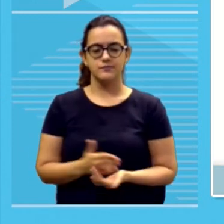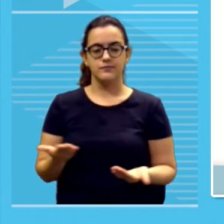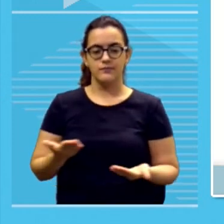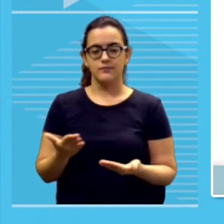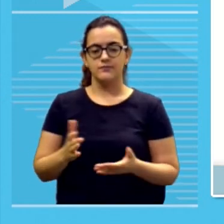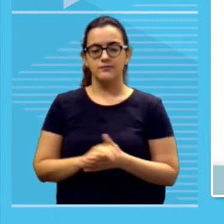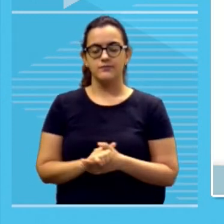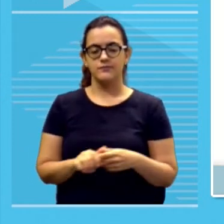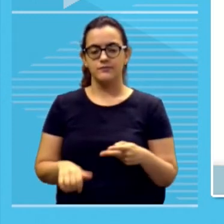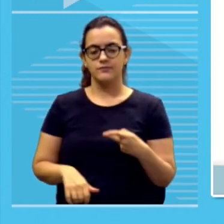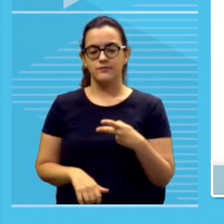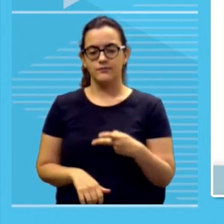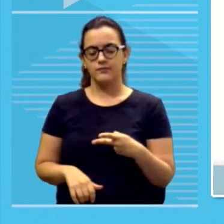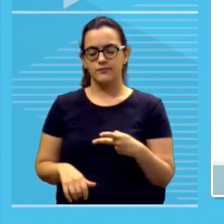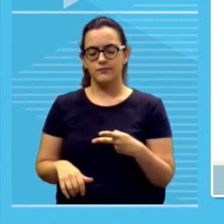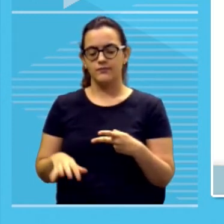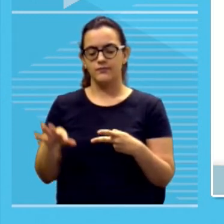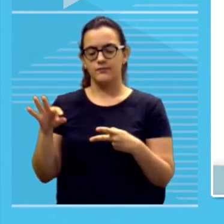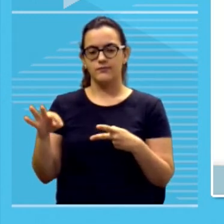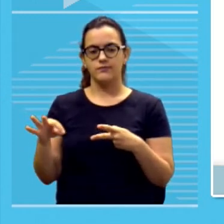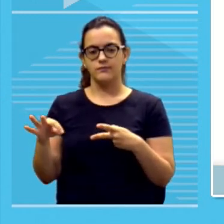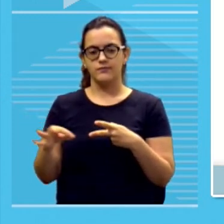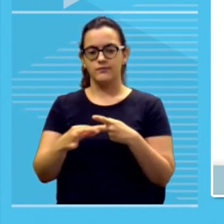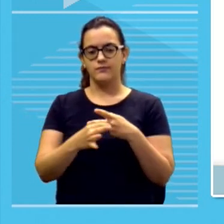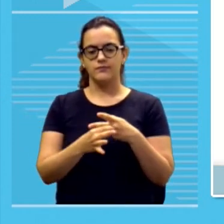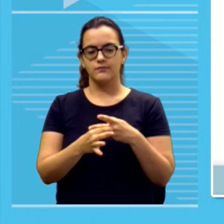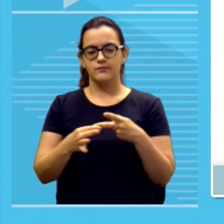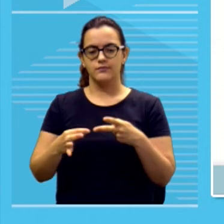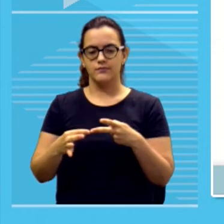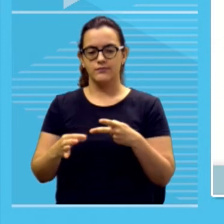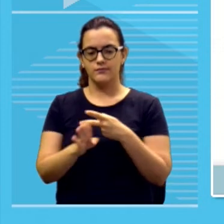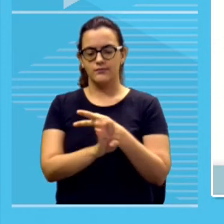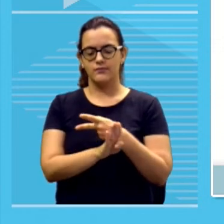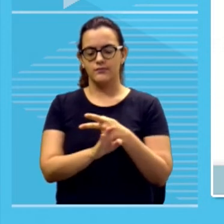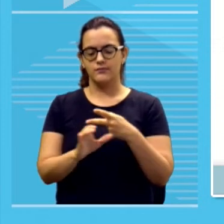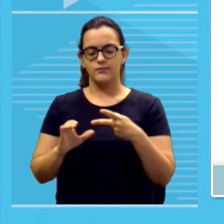distância do B para o